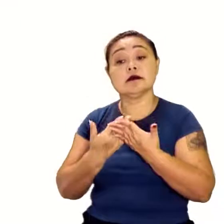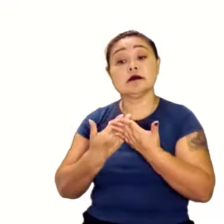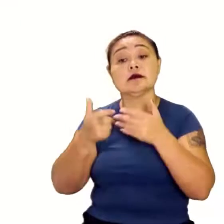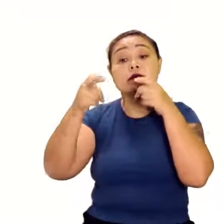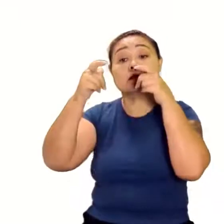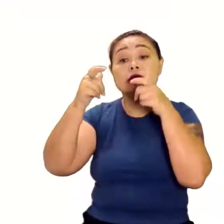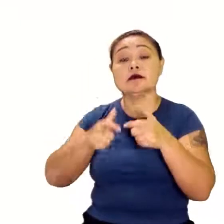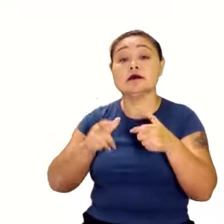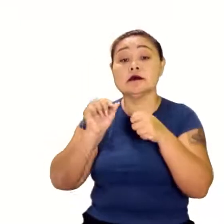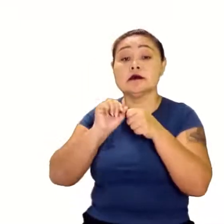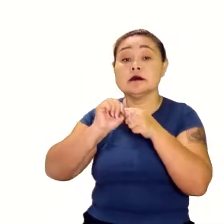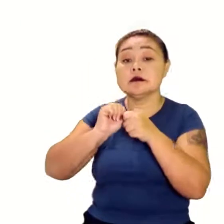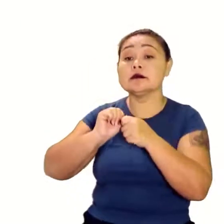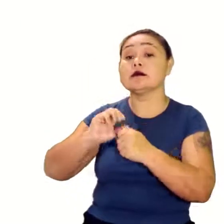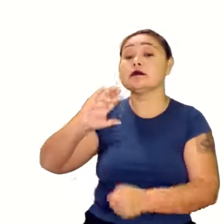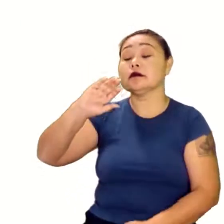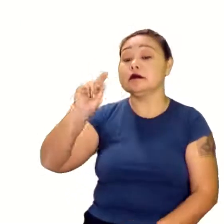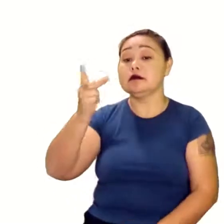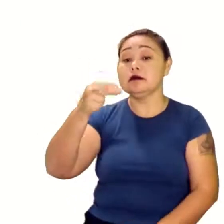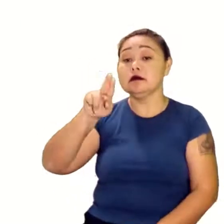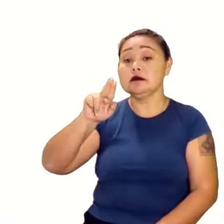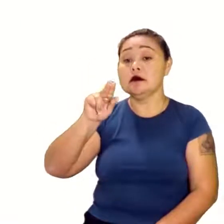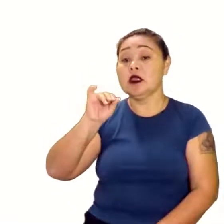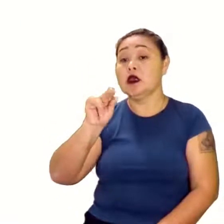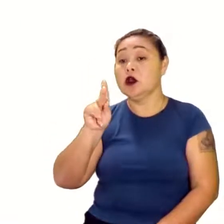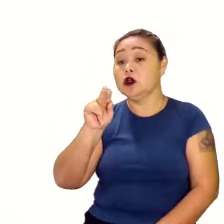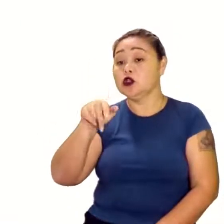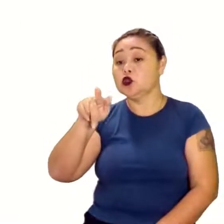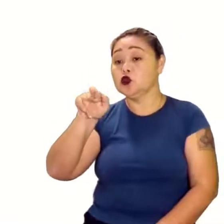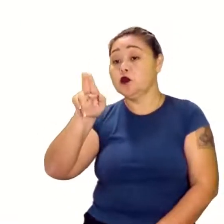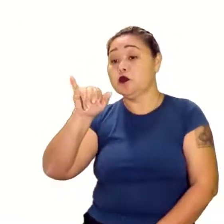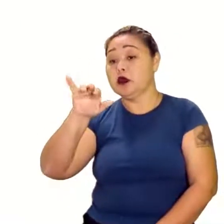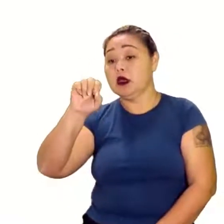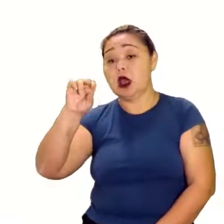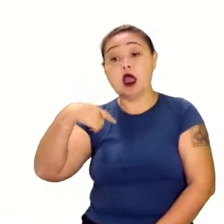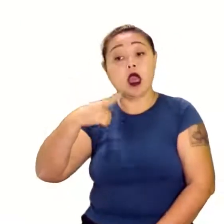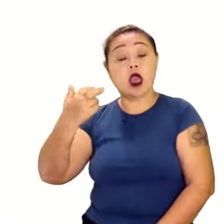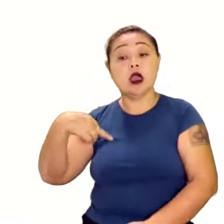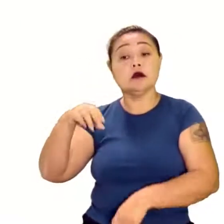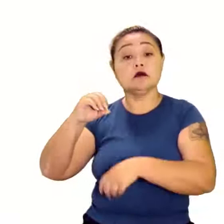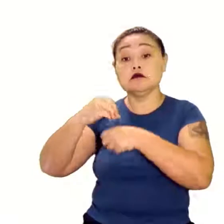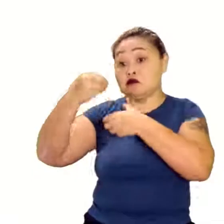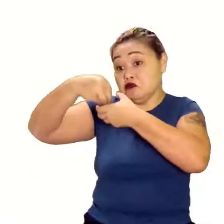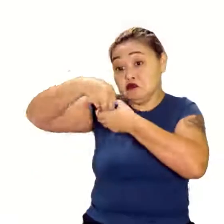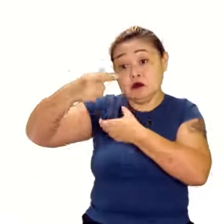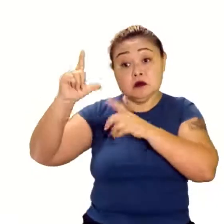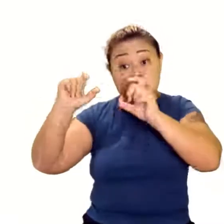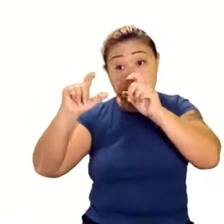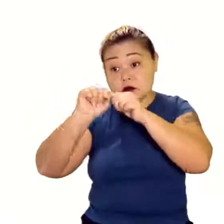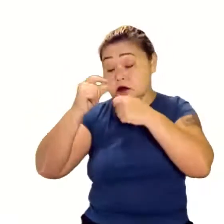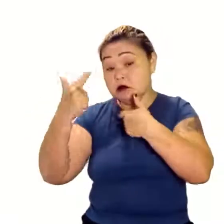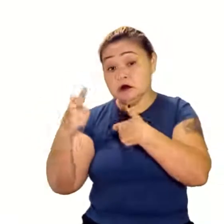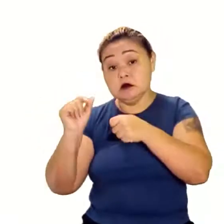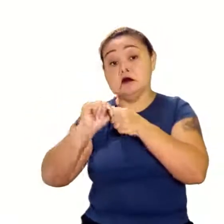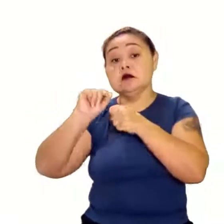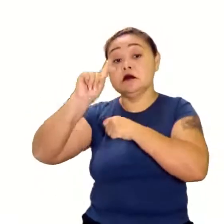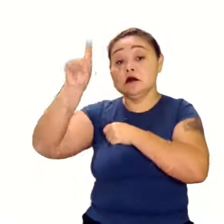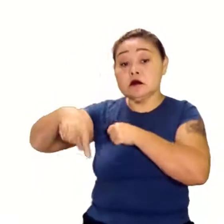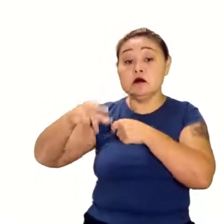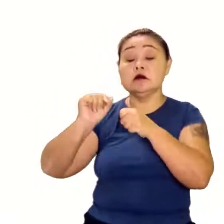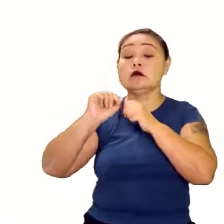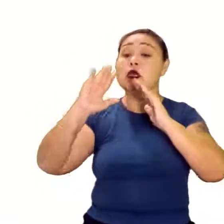em Chupinguaia. Olha que legal! Não temos a foto da parte interna, mas já vimos aí uma escola muito